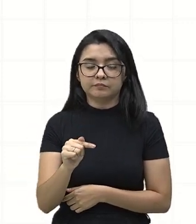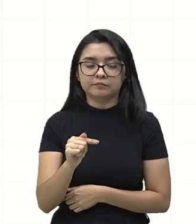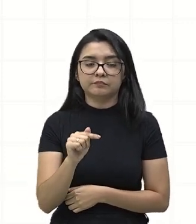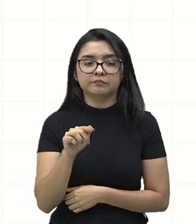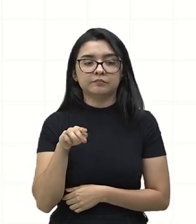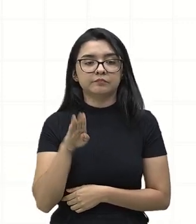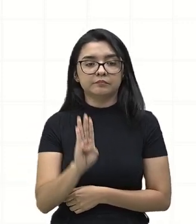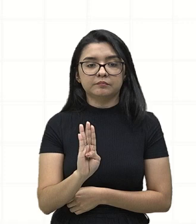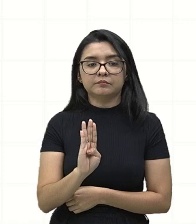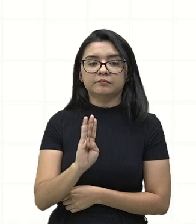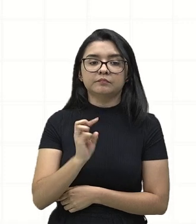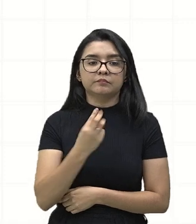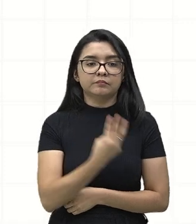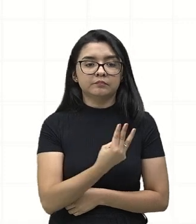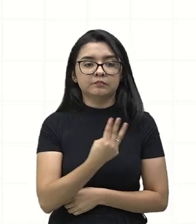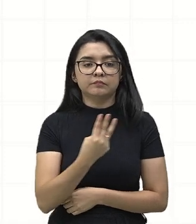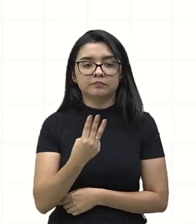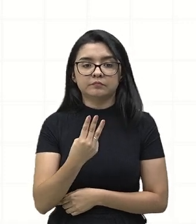1.687, letra B,